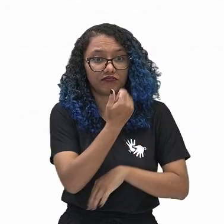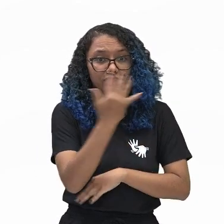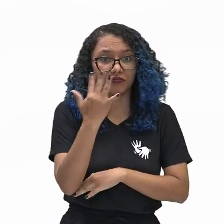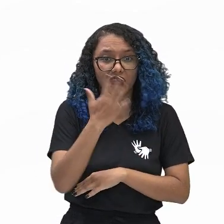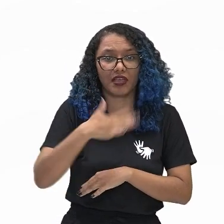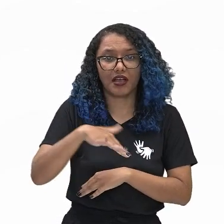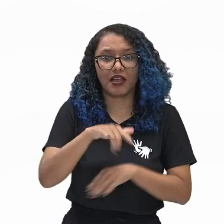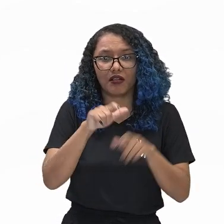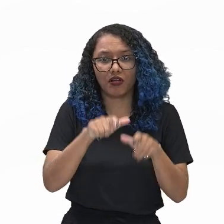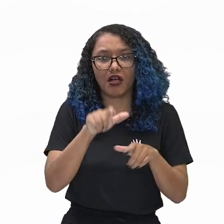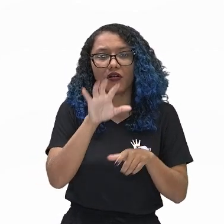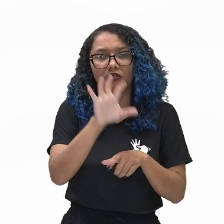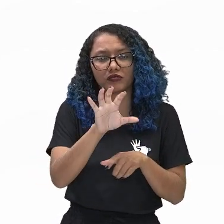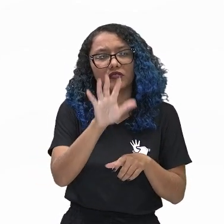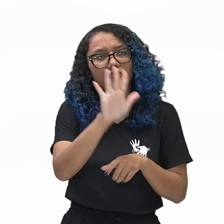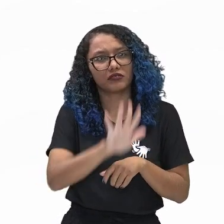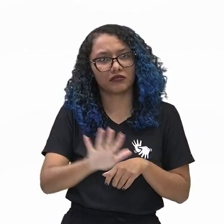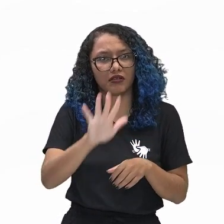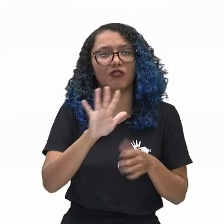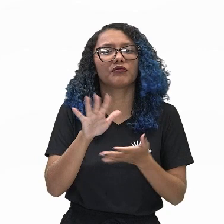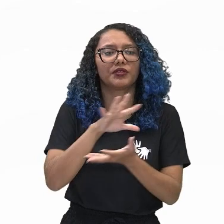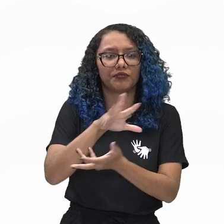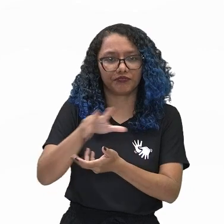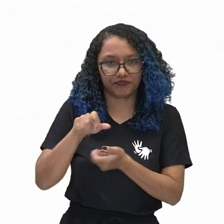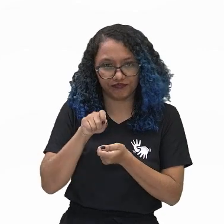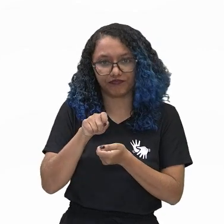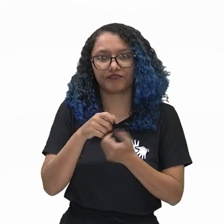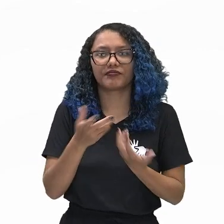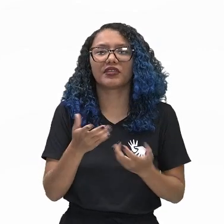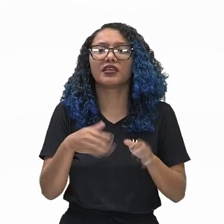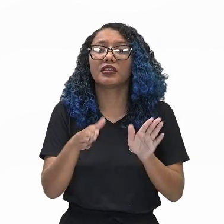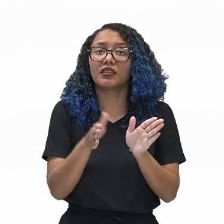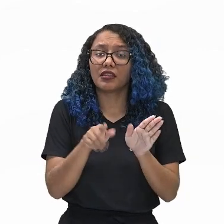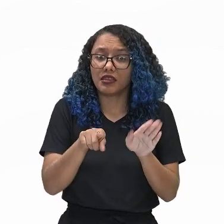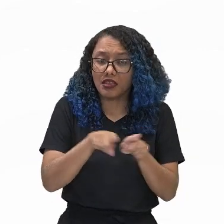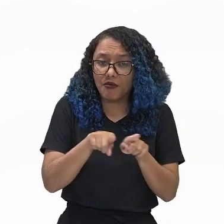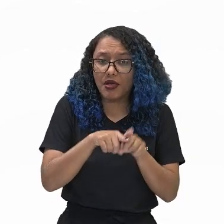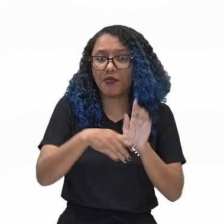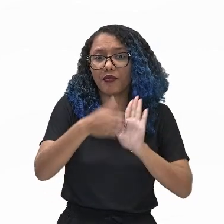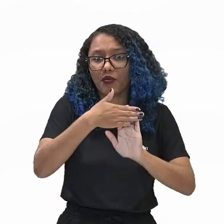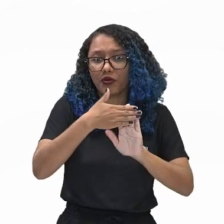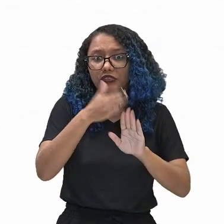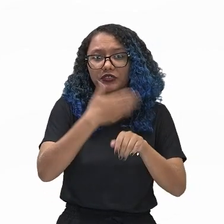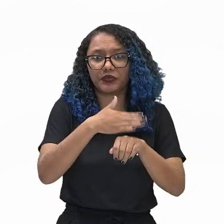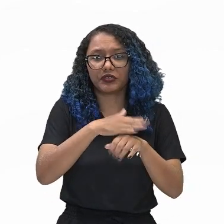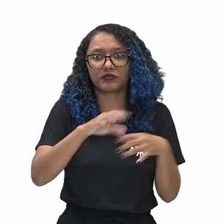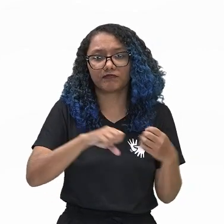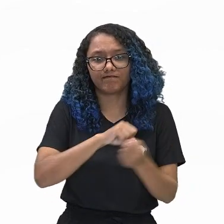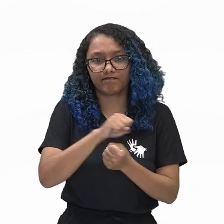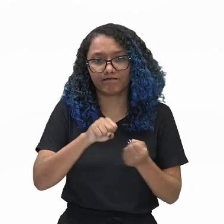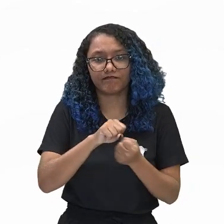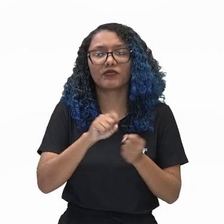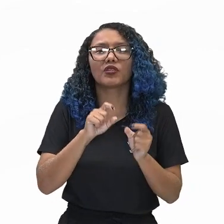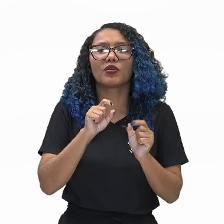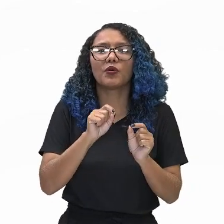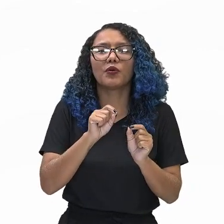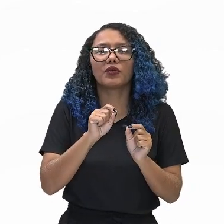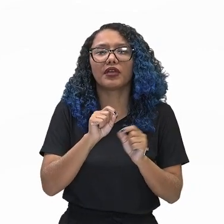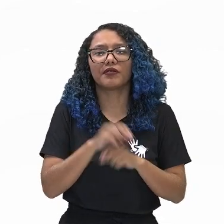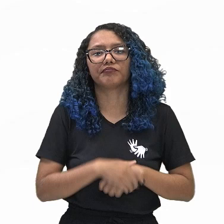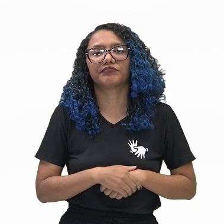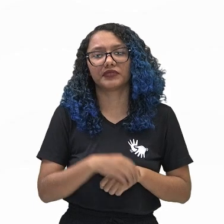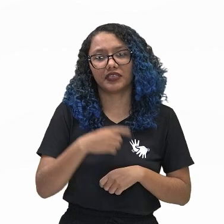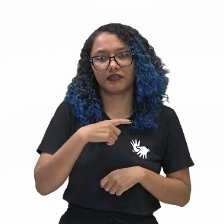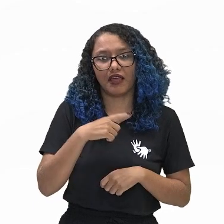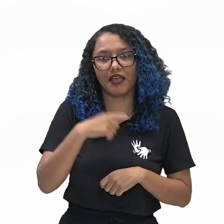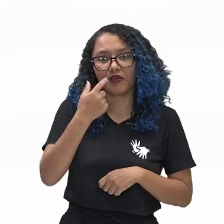local, regional, nacional e global. Proposição de práticas sustentáveis com consciência e